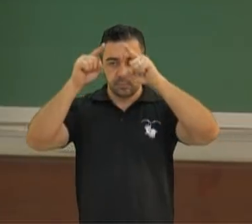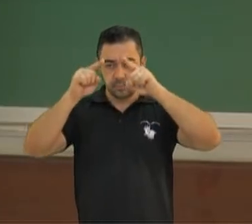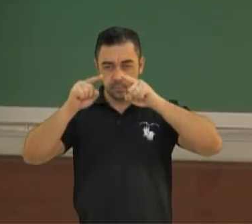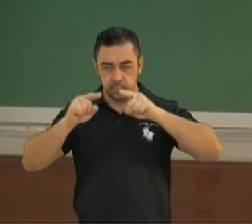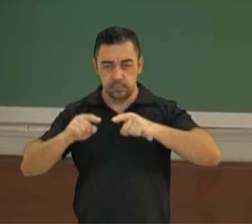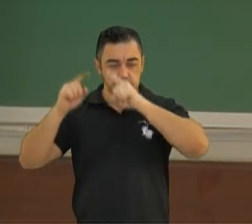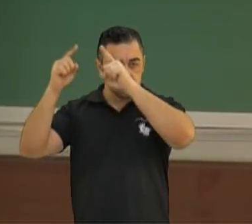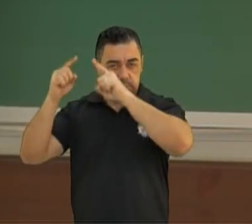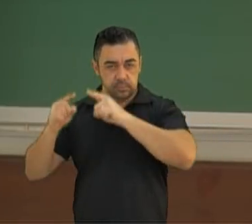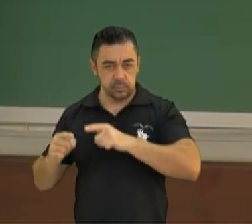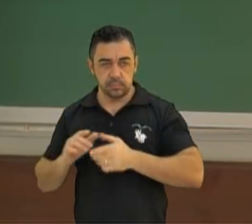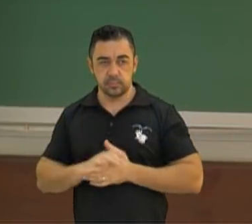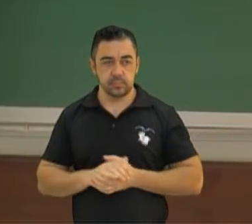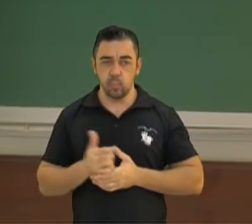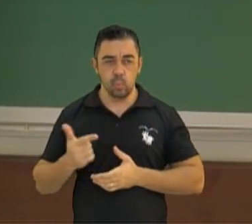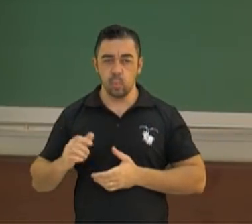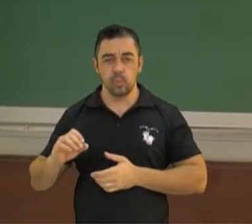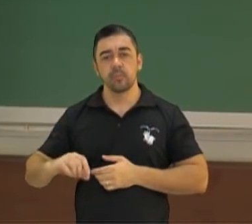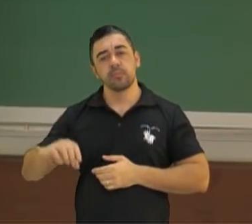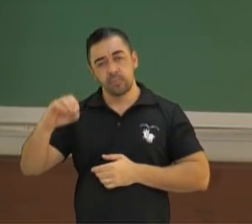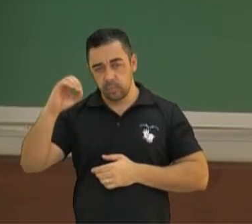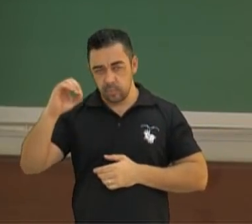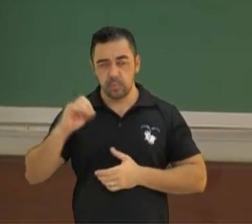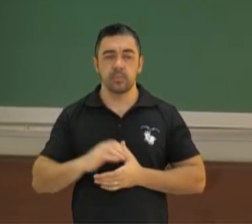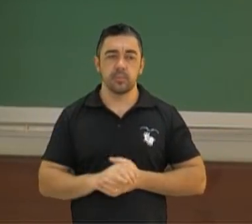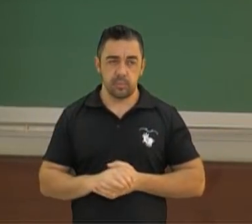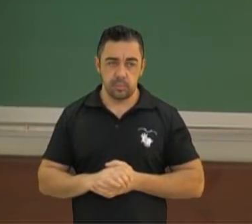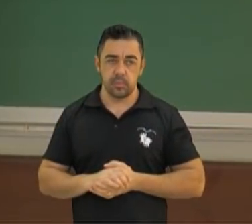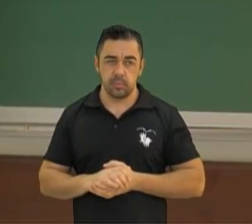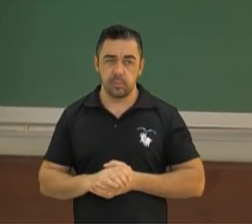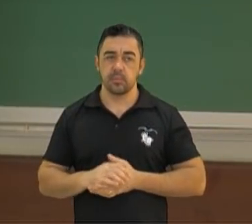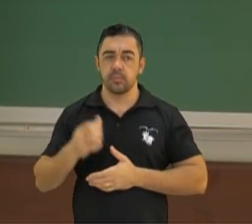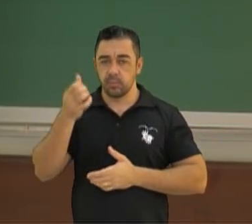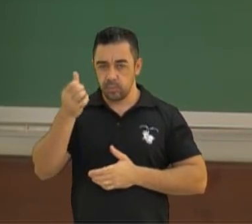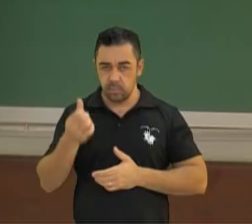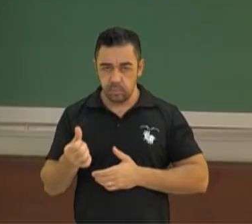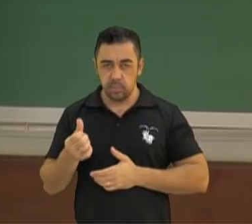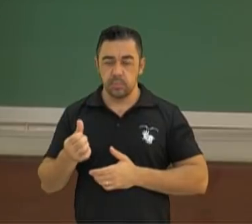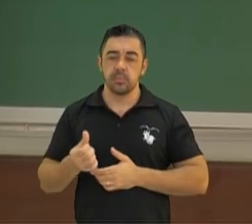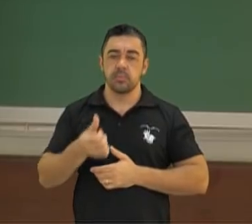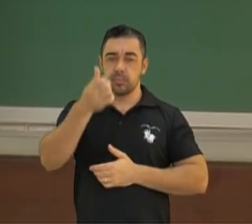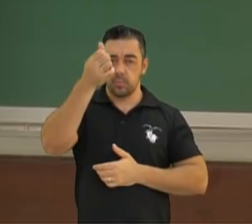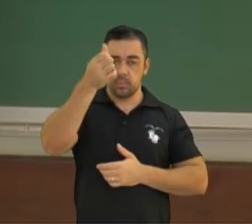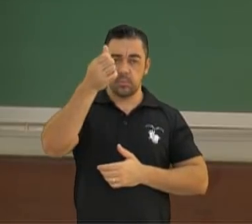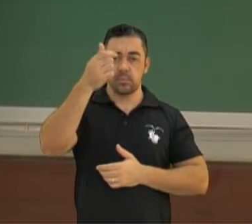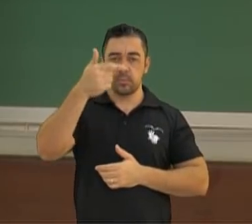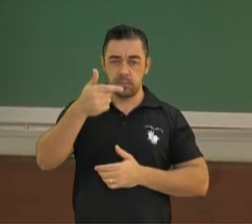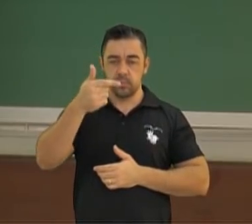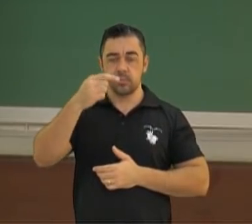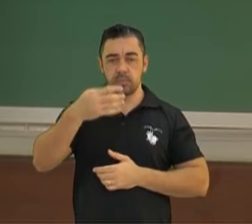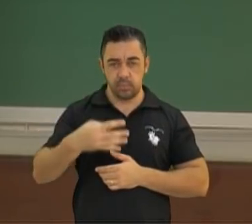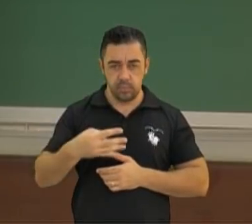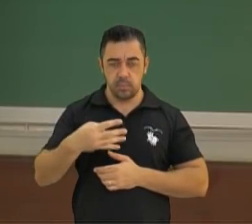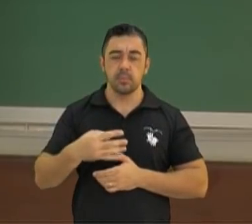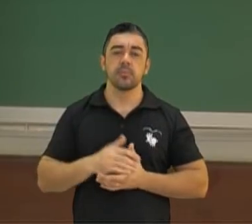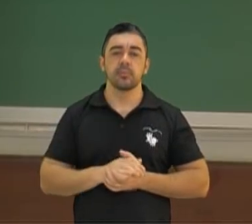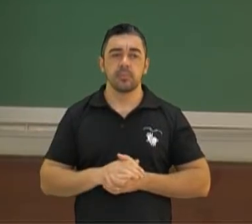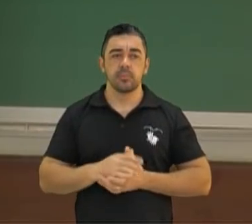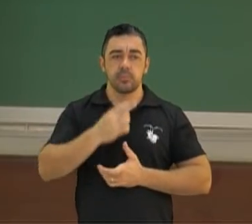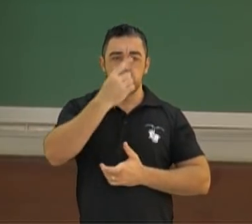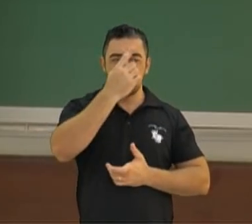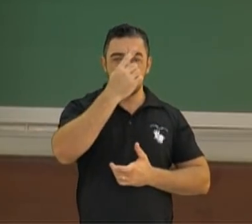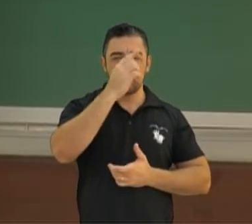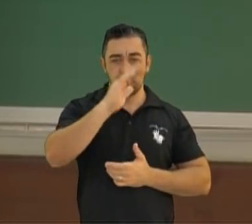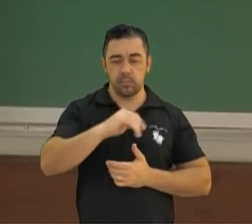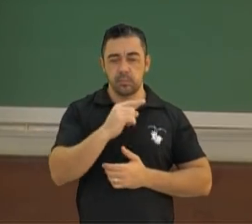tá? Aqui, como eu não tenho valor, é 0. 6 menos 0 é 6. 6 menos 2, 4. E 1 menos 0 é